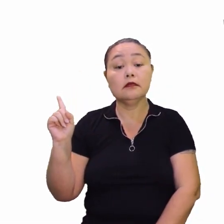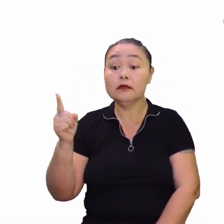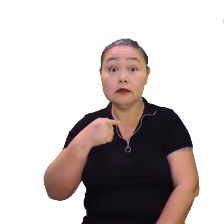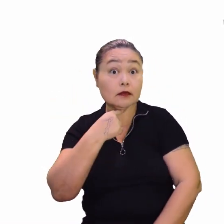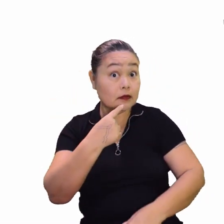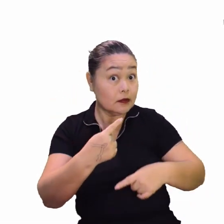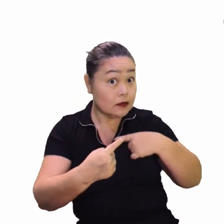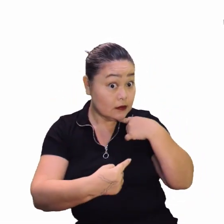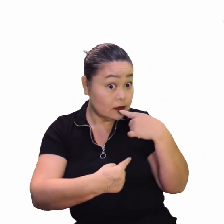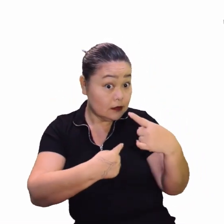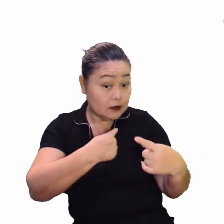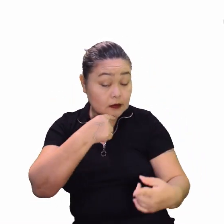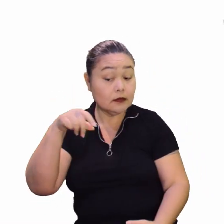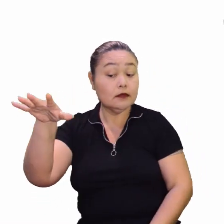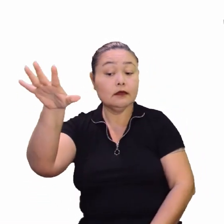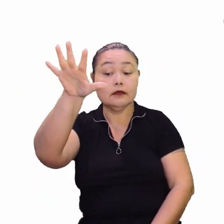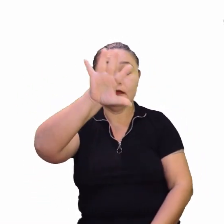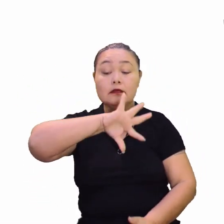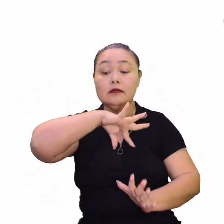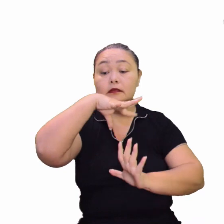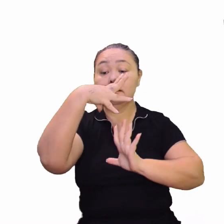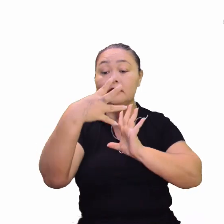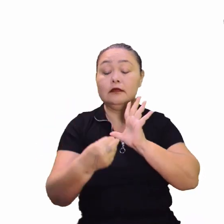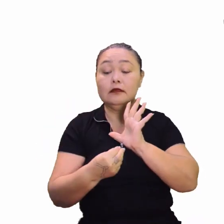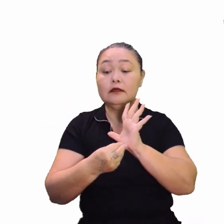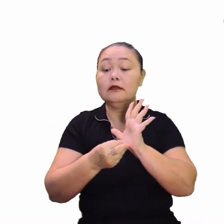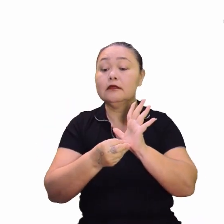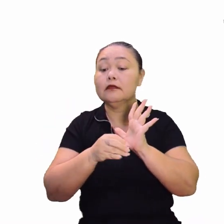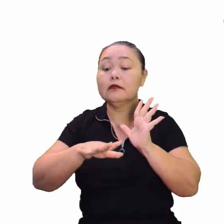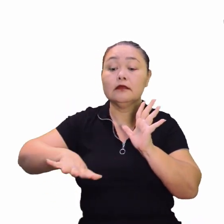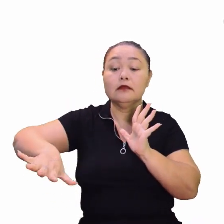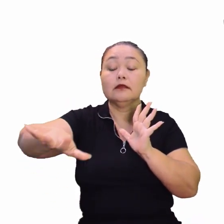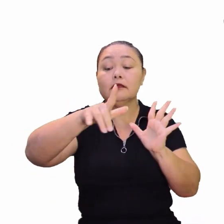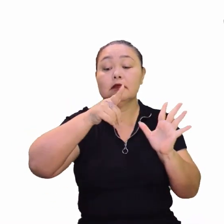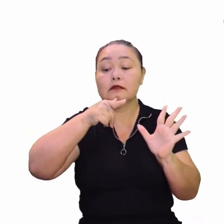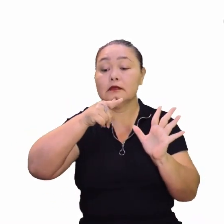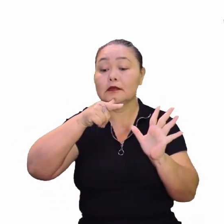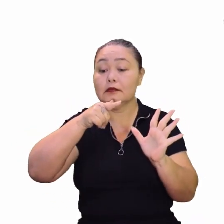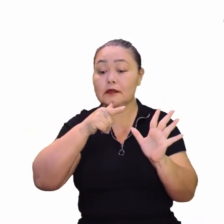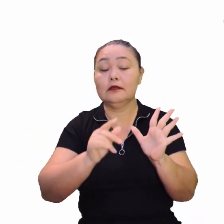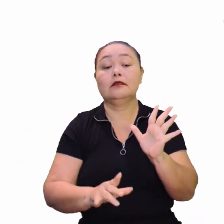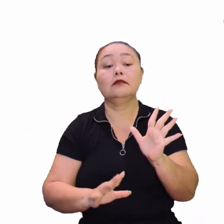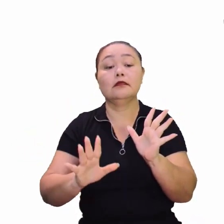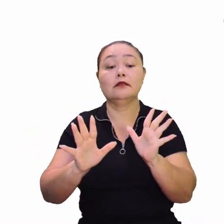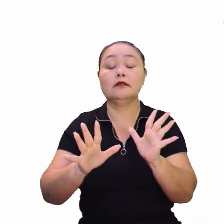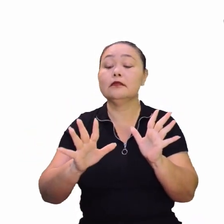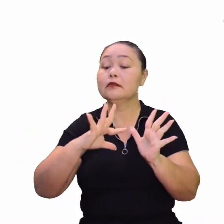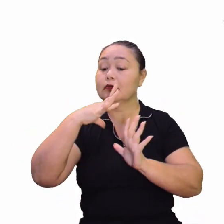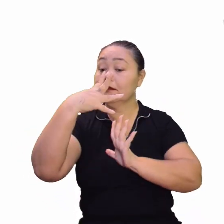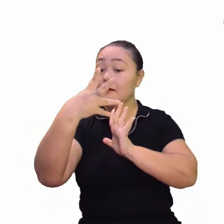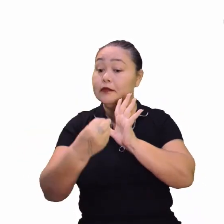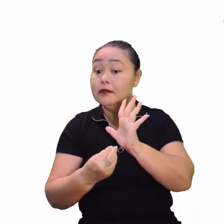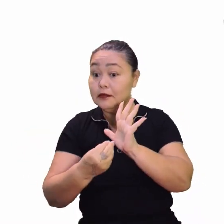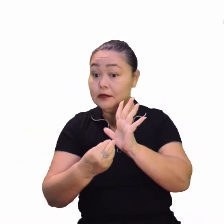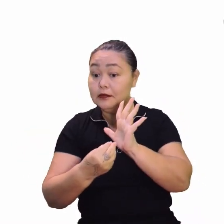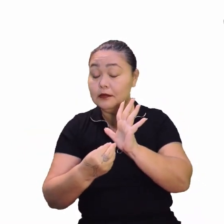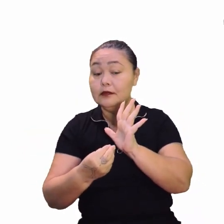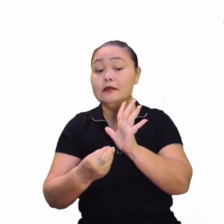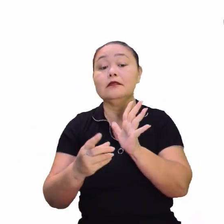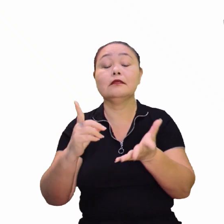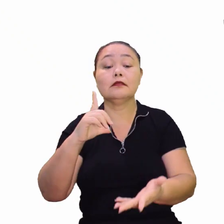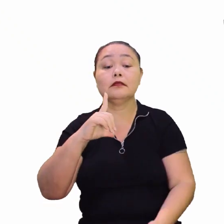Alguma dúvida que é a região amazônica? Não, essa aí é a bacia hidrográfica amazônica.